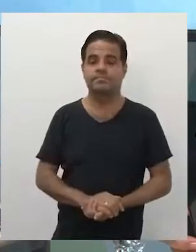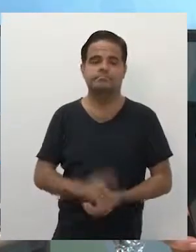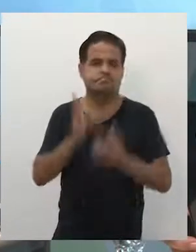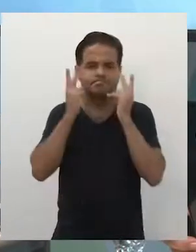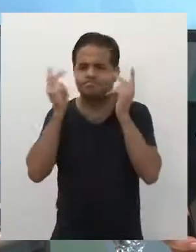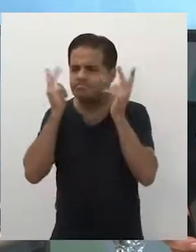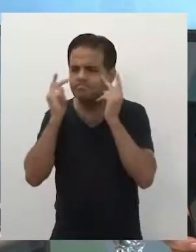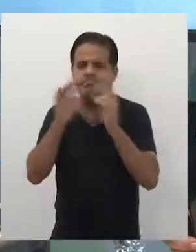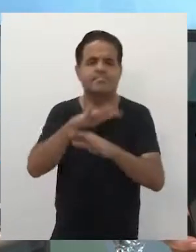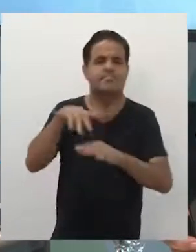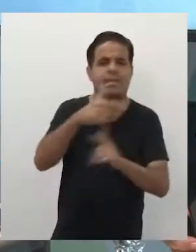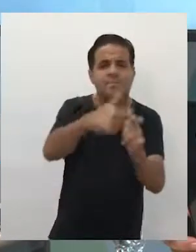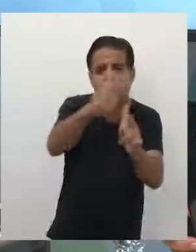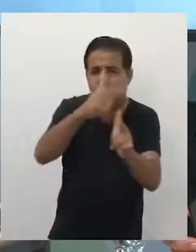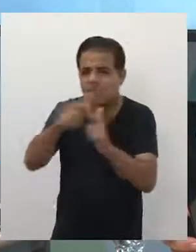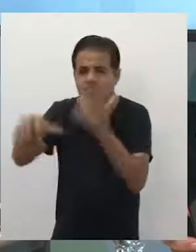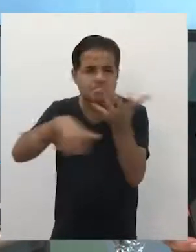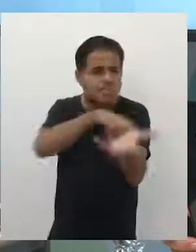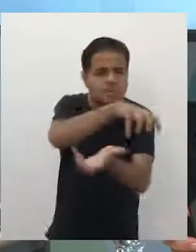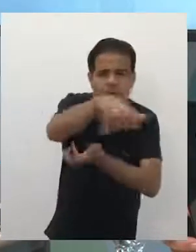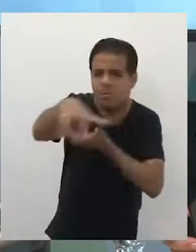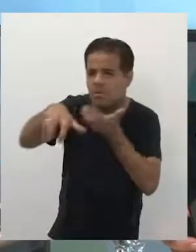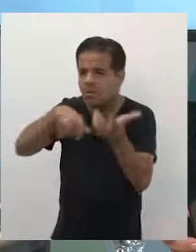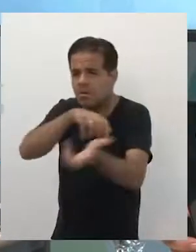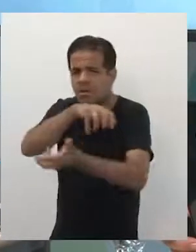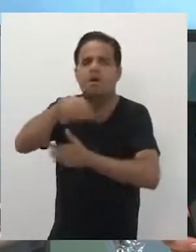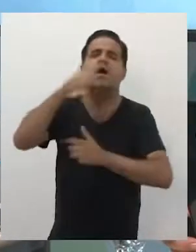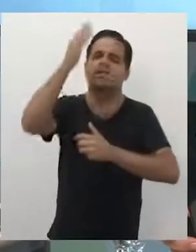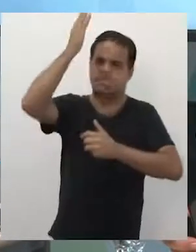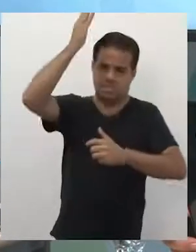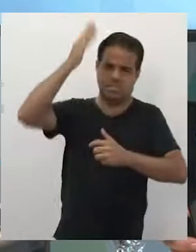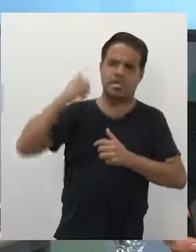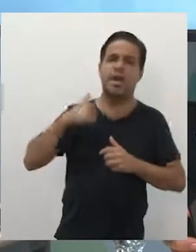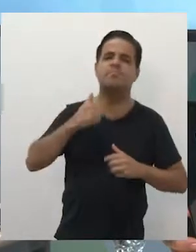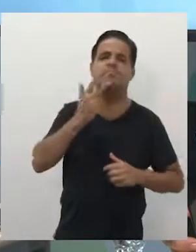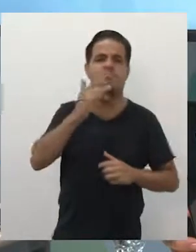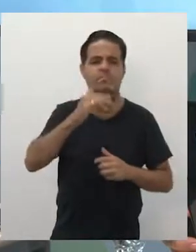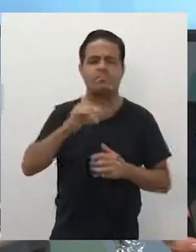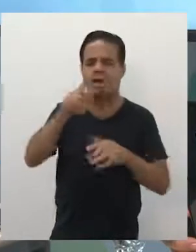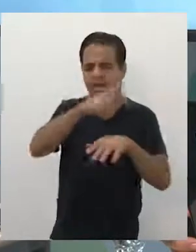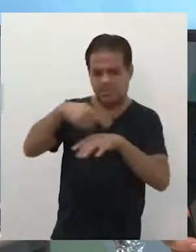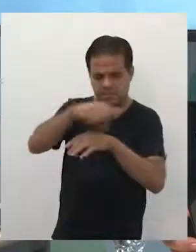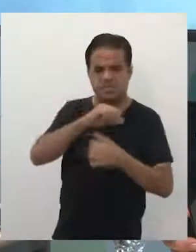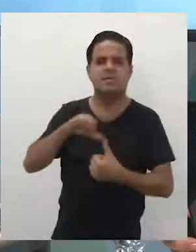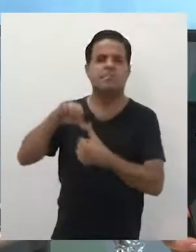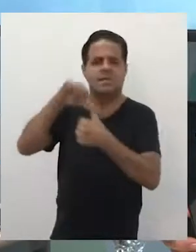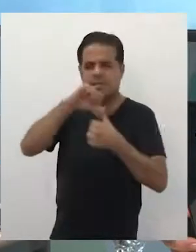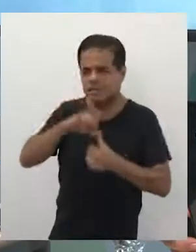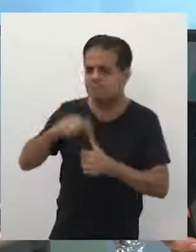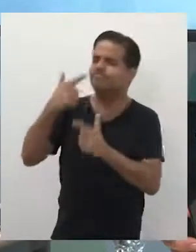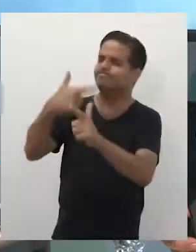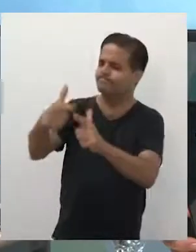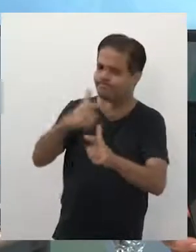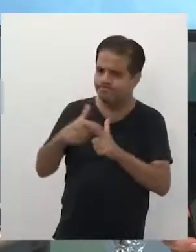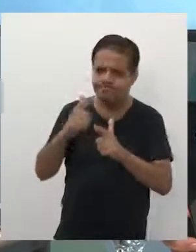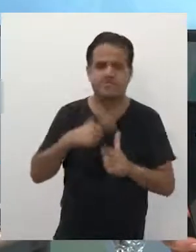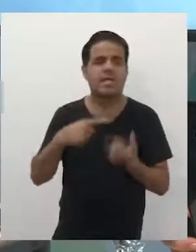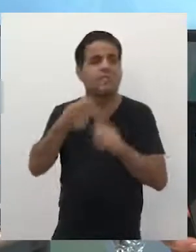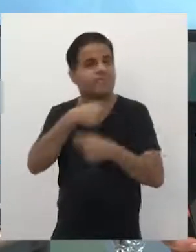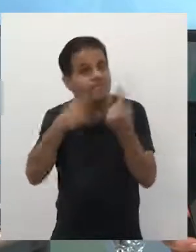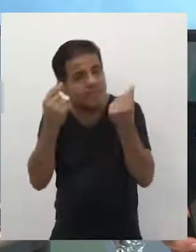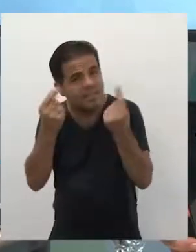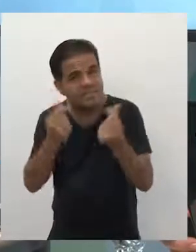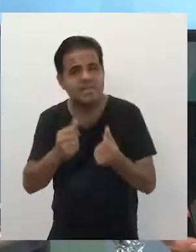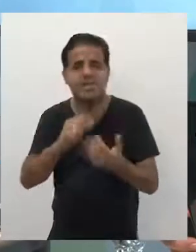natural também, né, dos problemas naturais que deixam. A gente sabe que os países da América Latina têm muitos problemas, né,